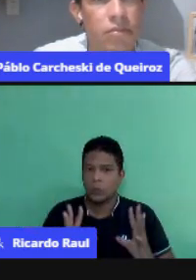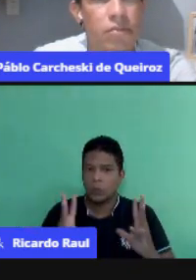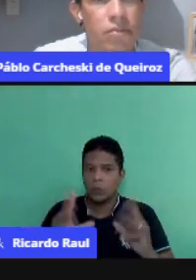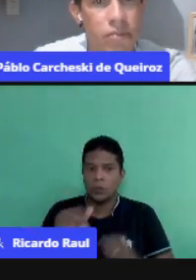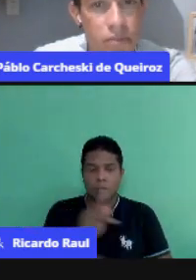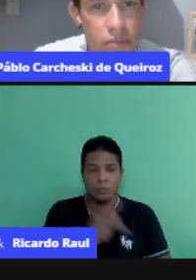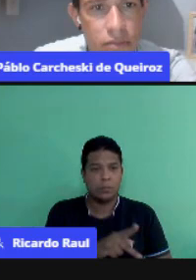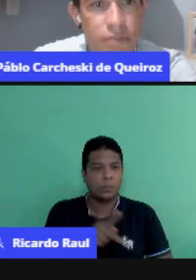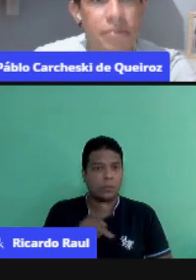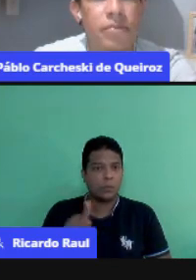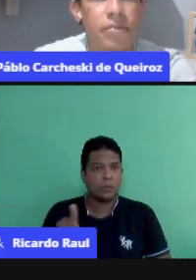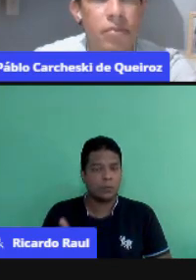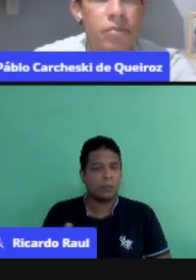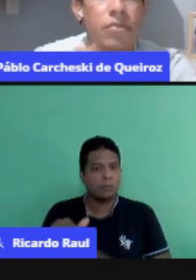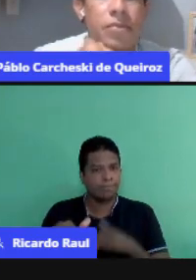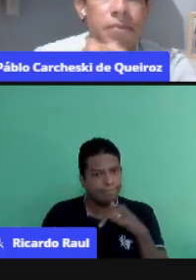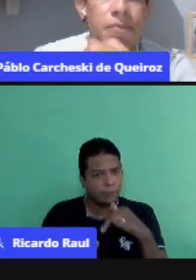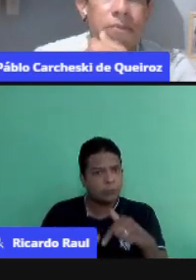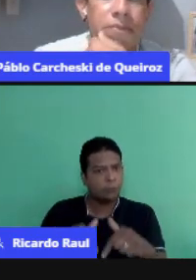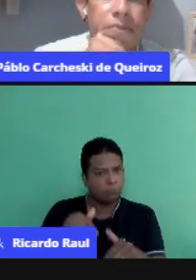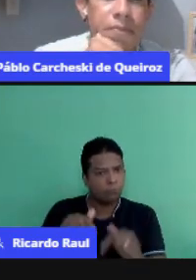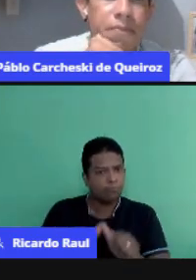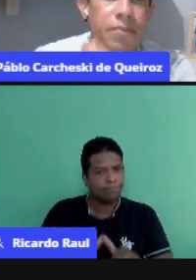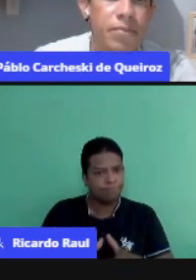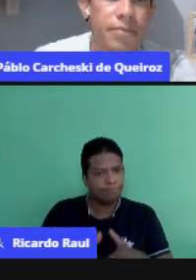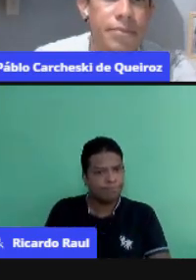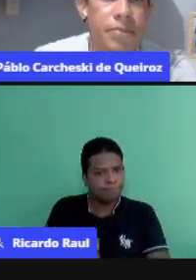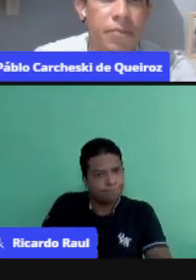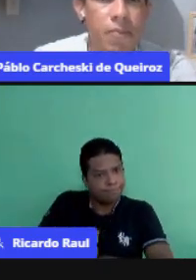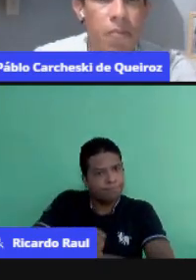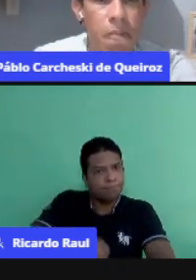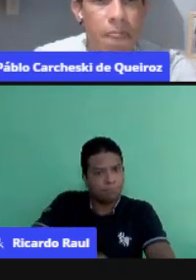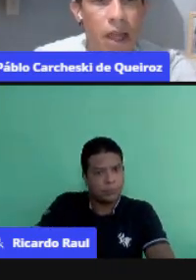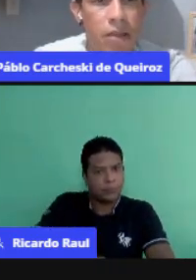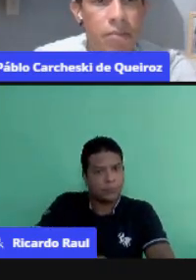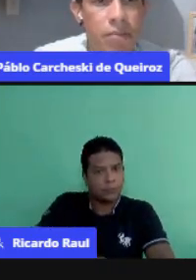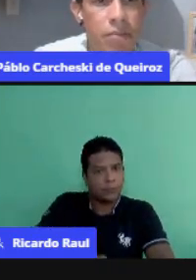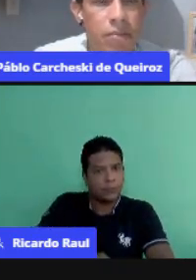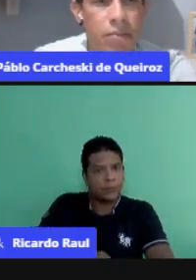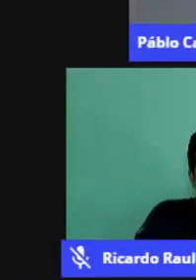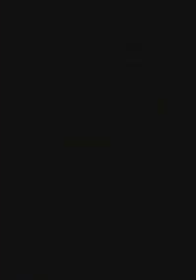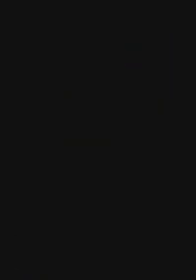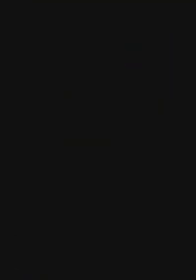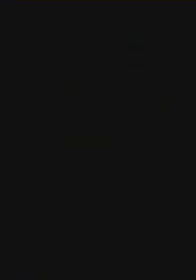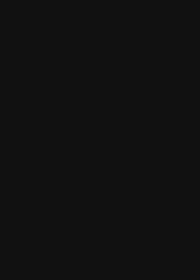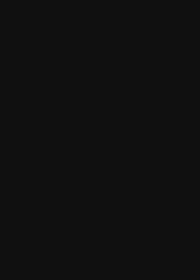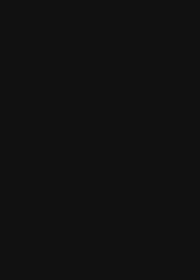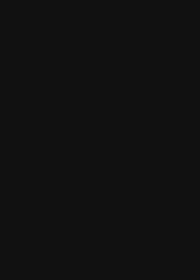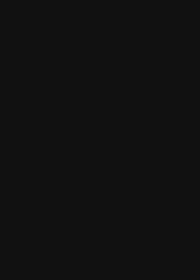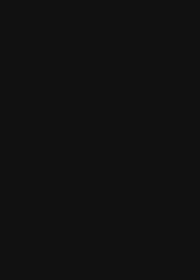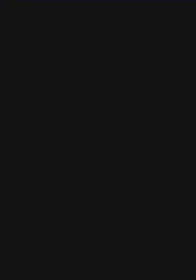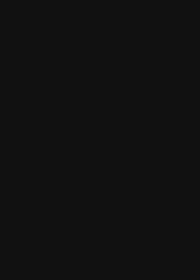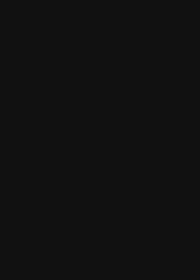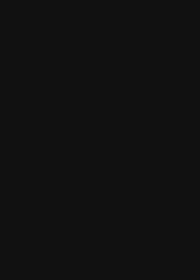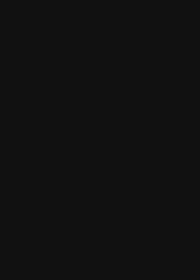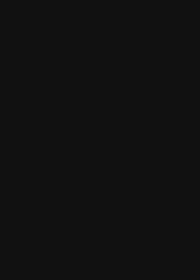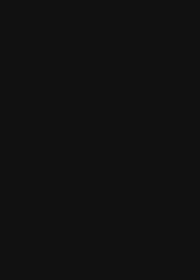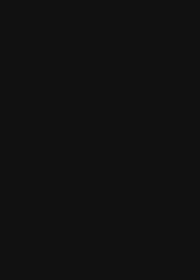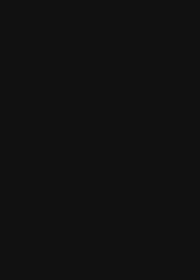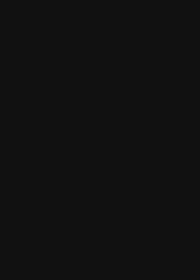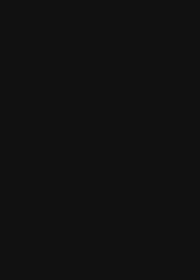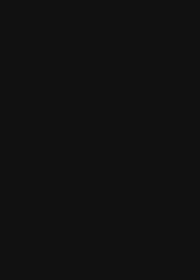professores pelo trabalho que vem desenvolvendo em todo esse momento, né? Desde o ano passado e agora nós pensávamos que esse